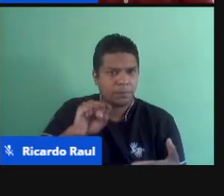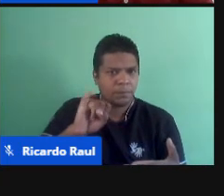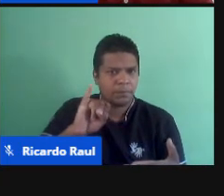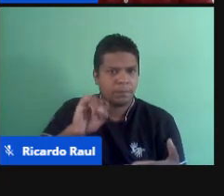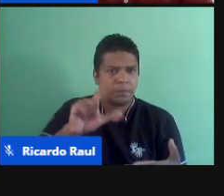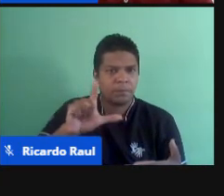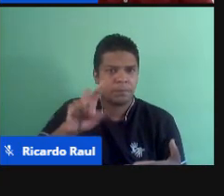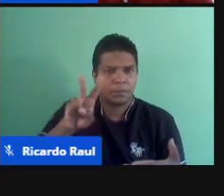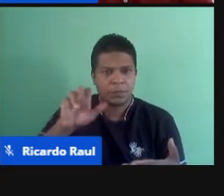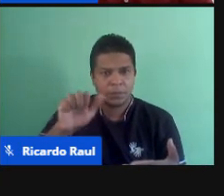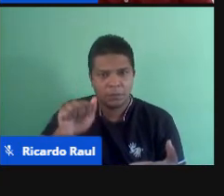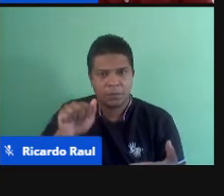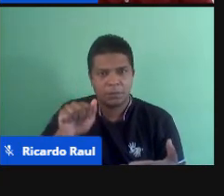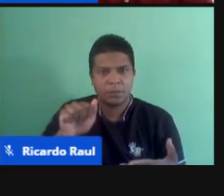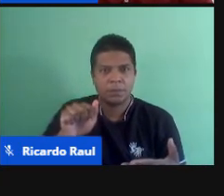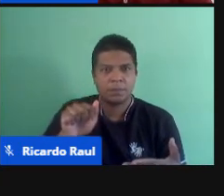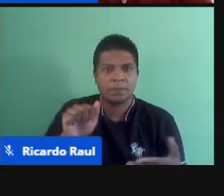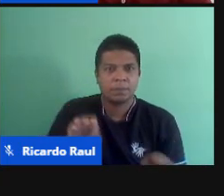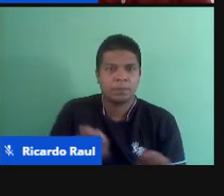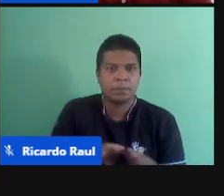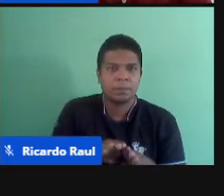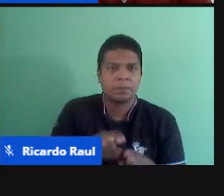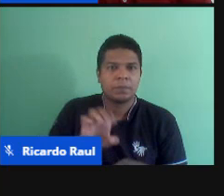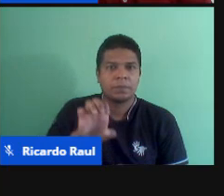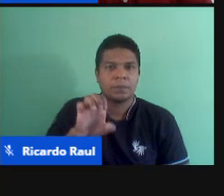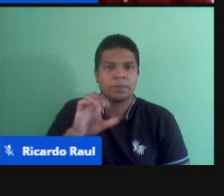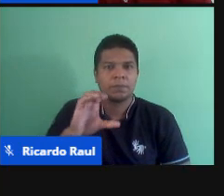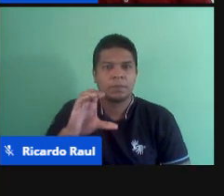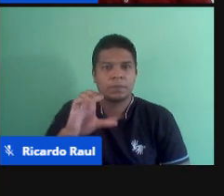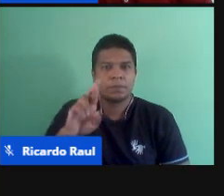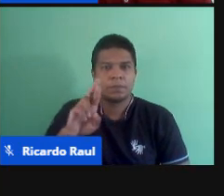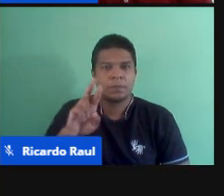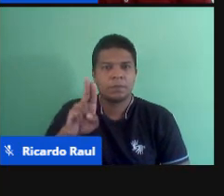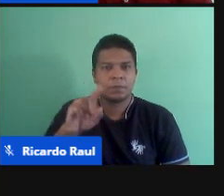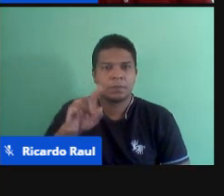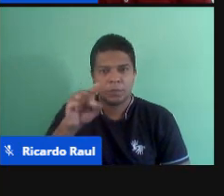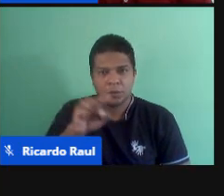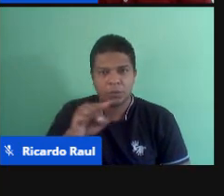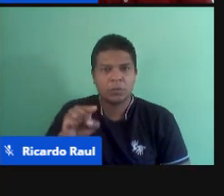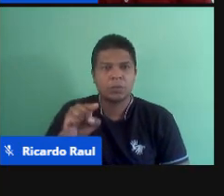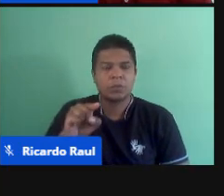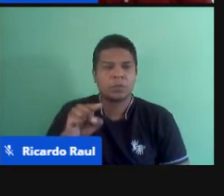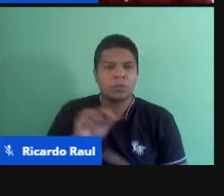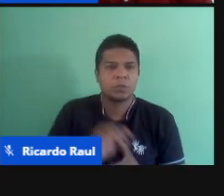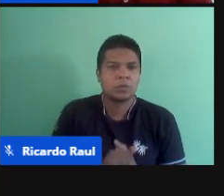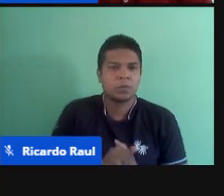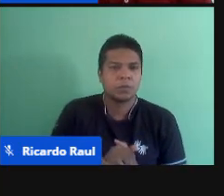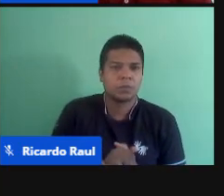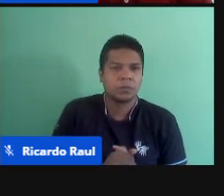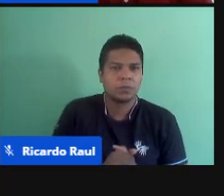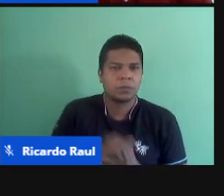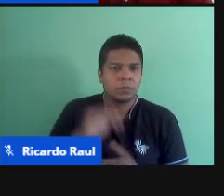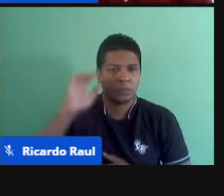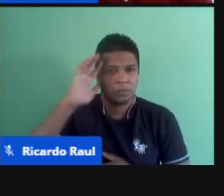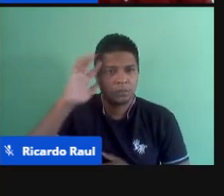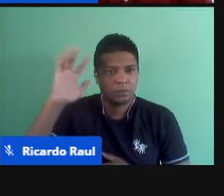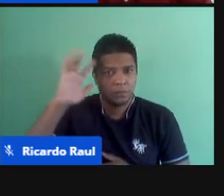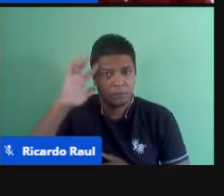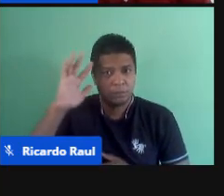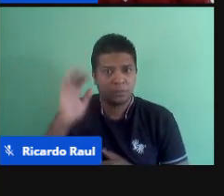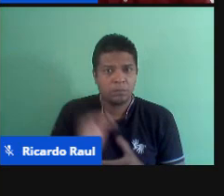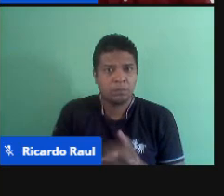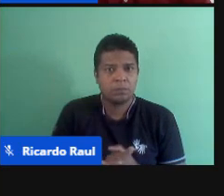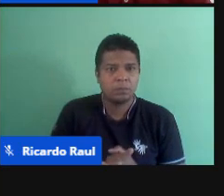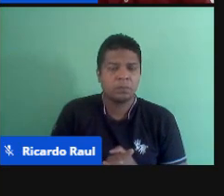dois, dois profissionais comprometidos em discutir a questão educacional, né?